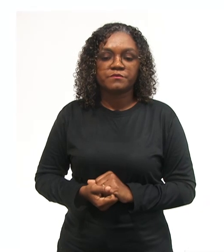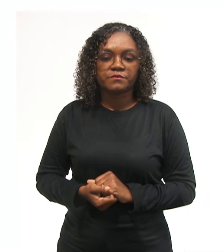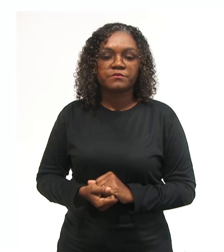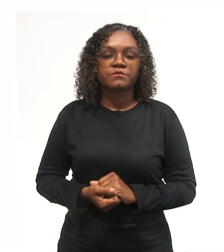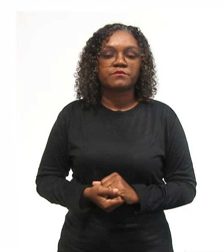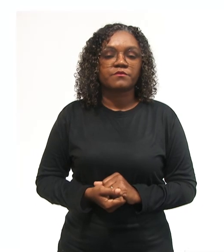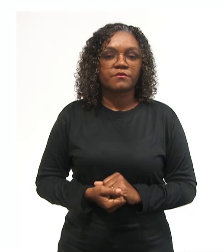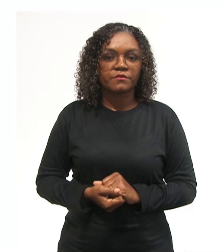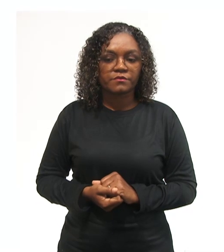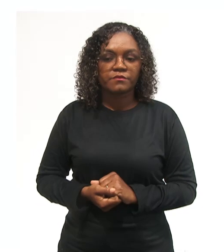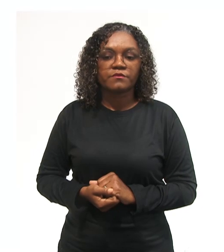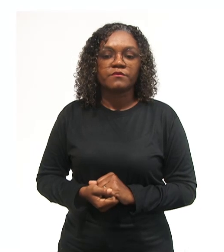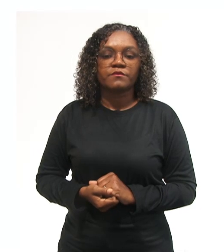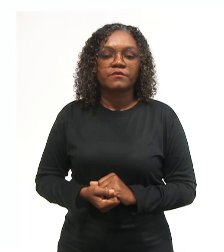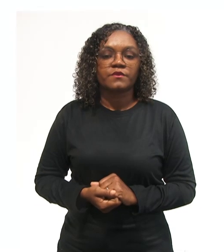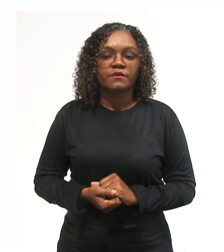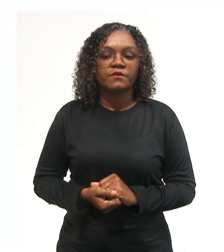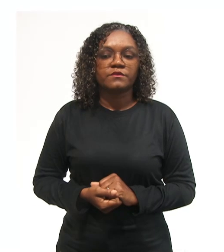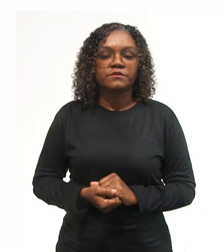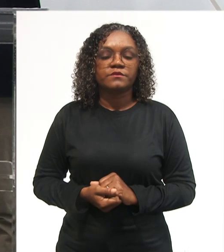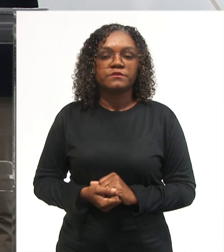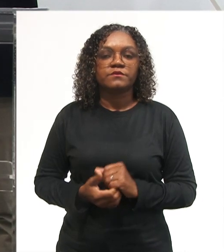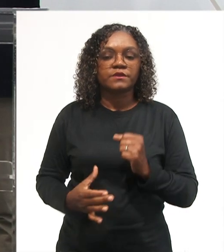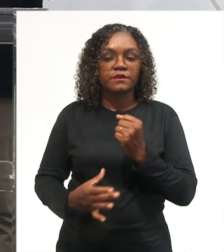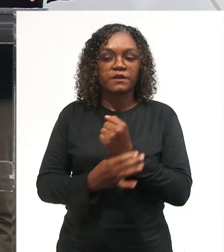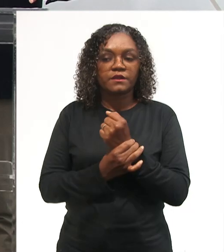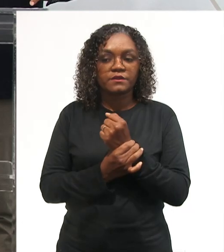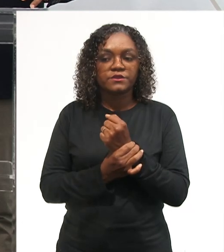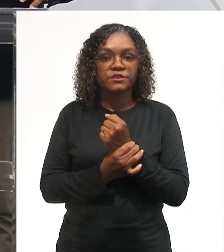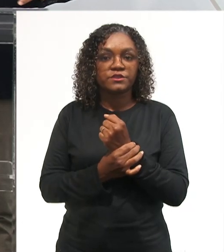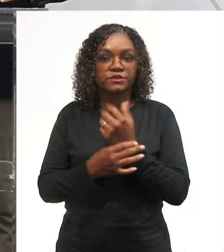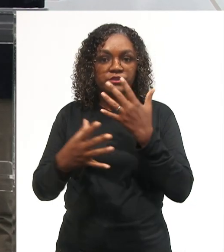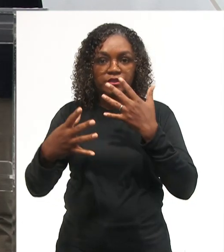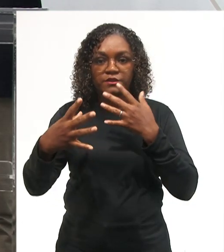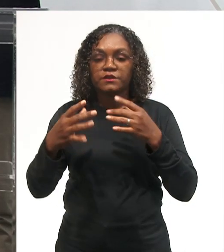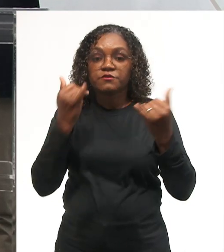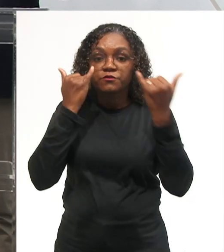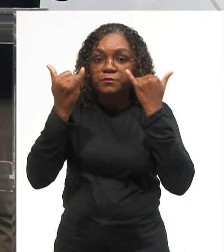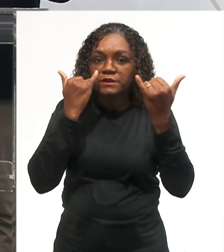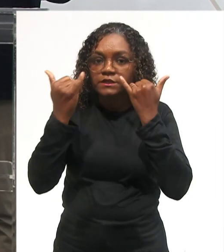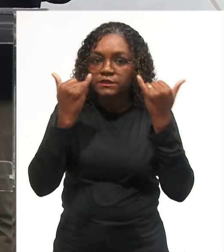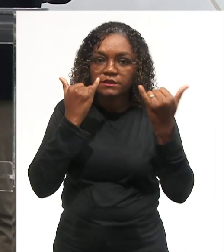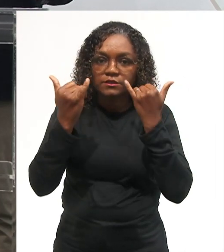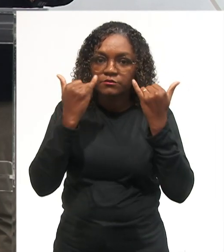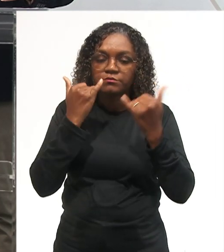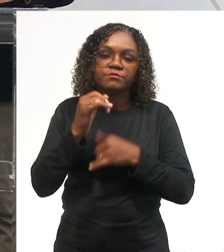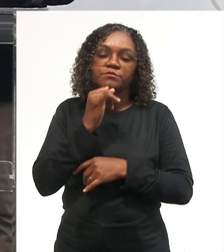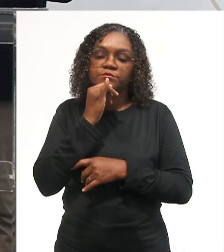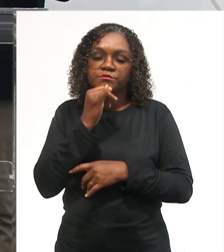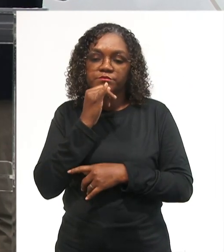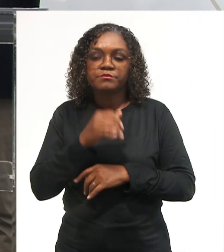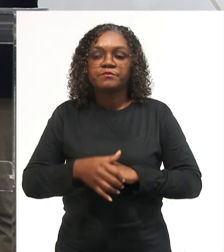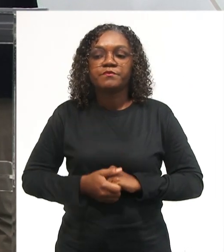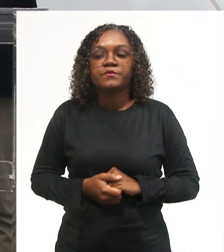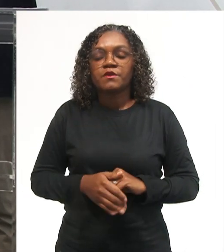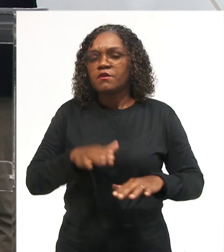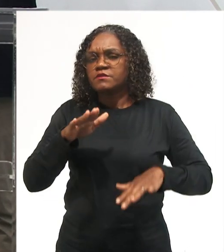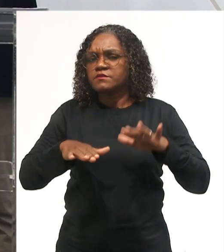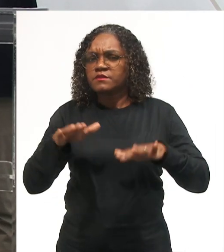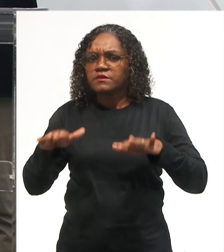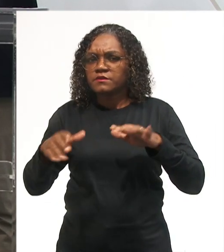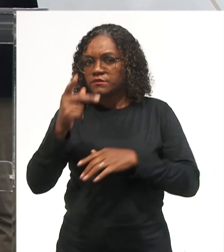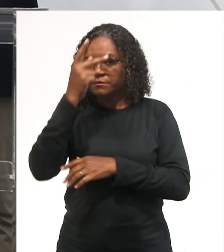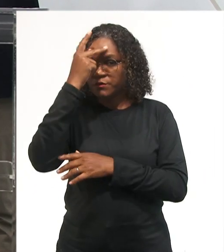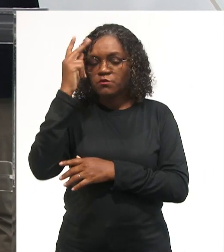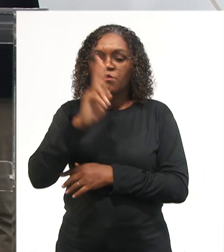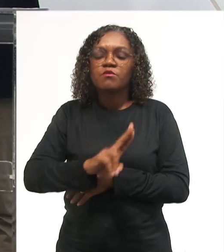mercado, gente, é a assimetria de informação, né? Então, às vezes, as pessoas consomem